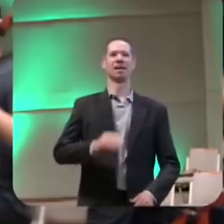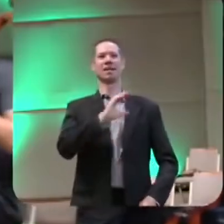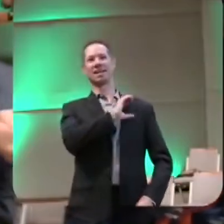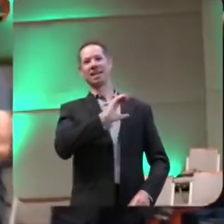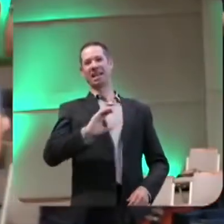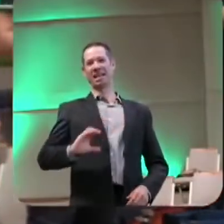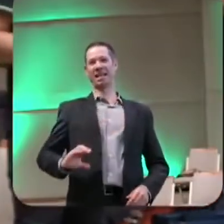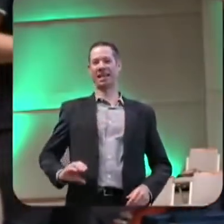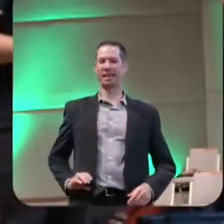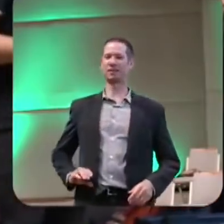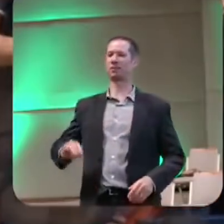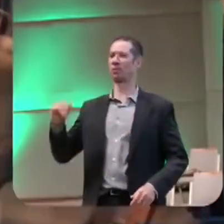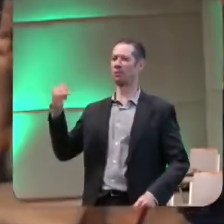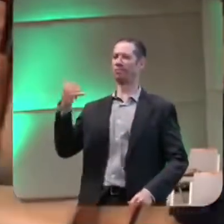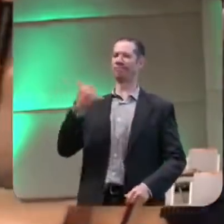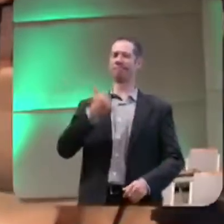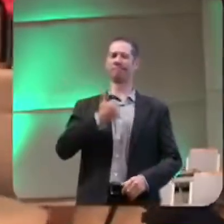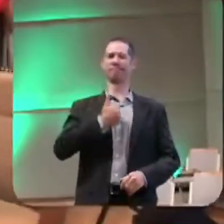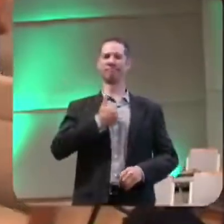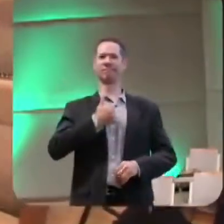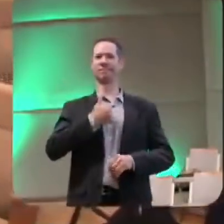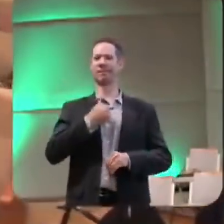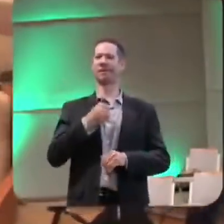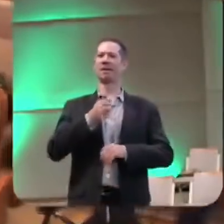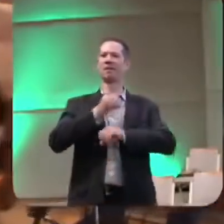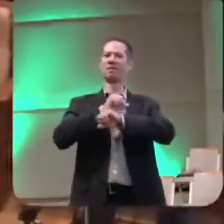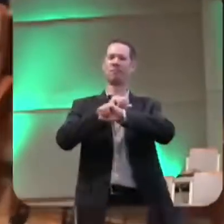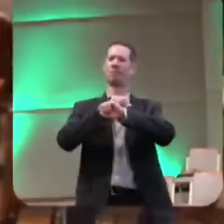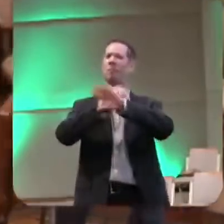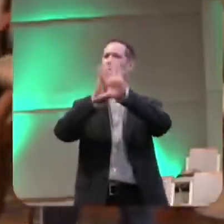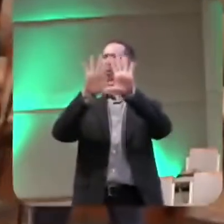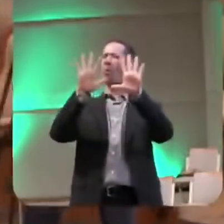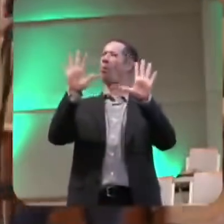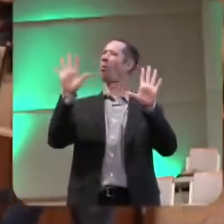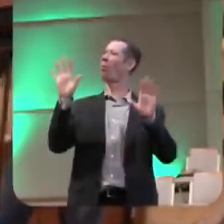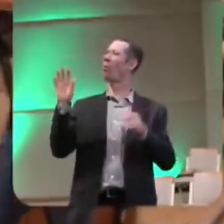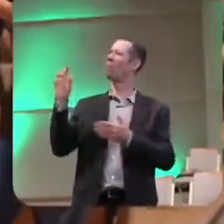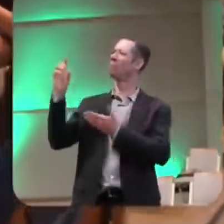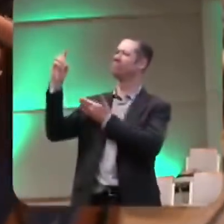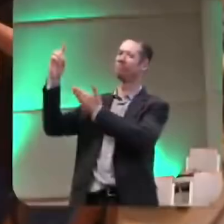Vamos continuar declarando sua grandeza, amém.